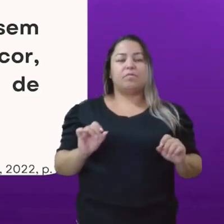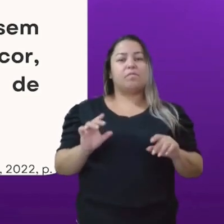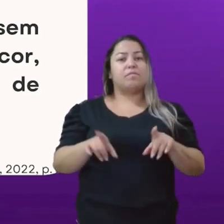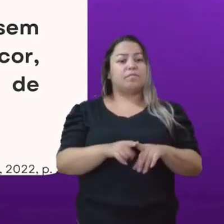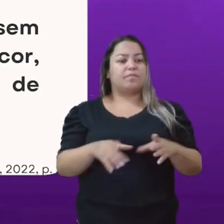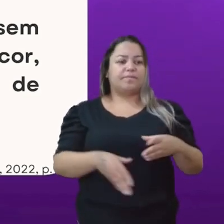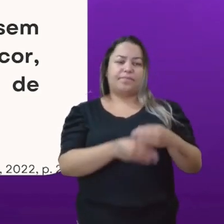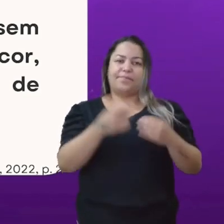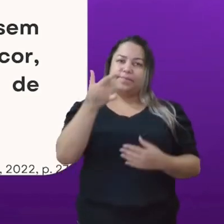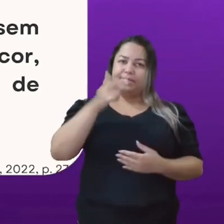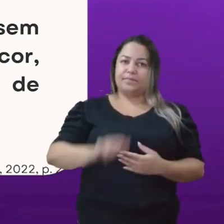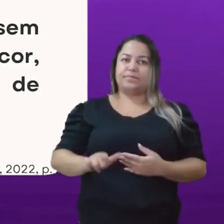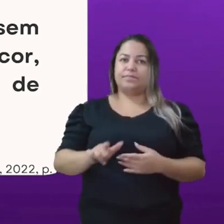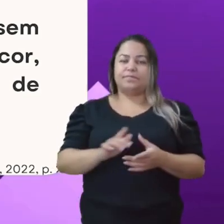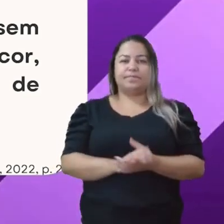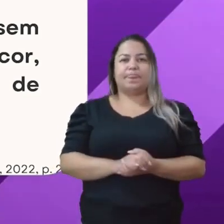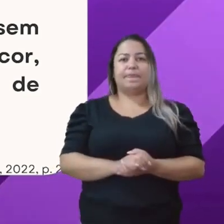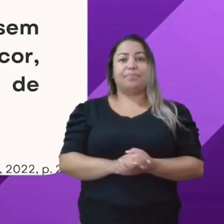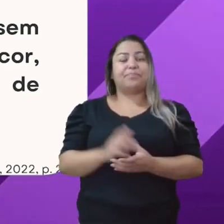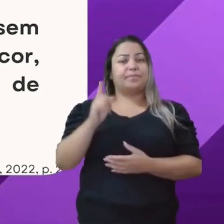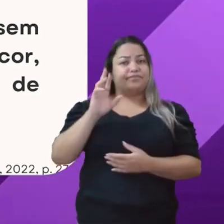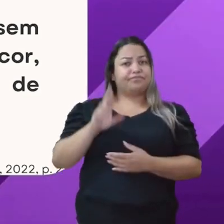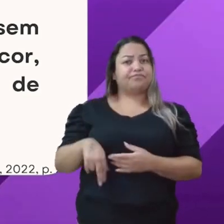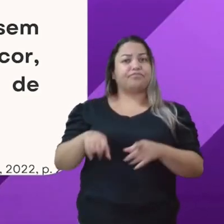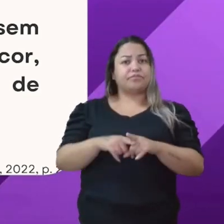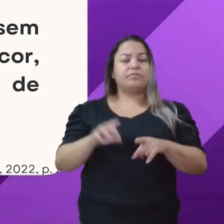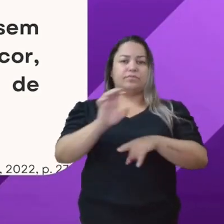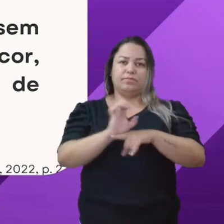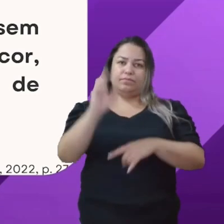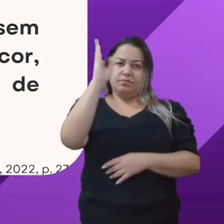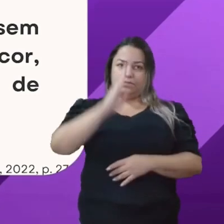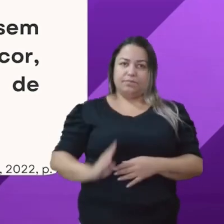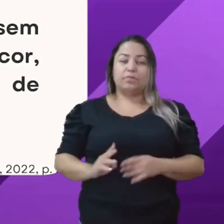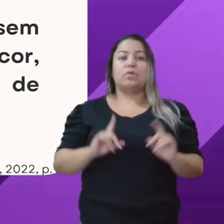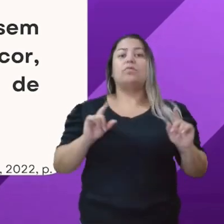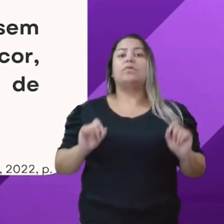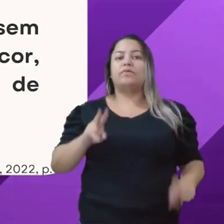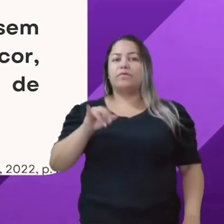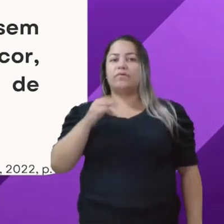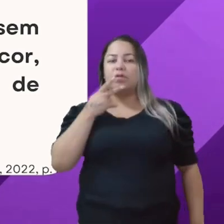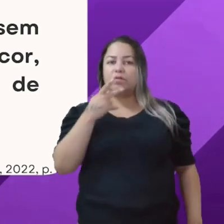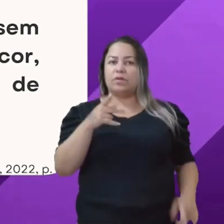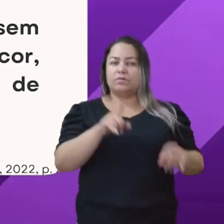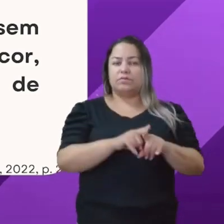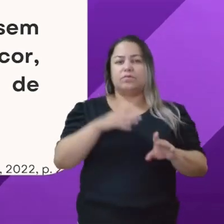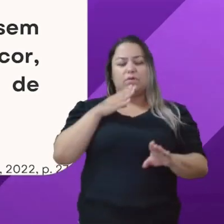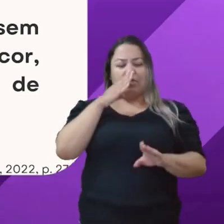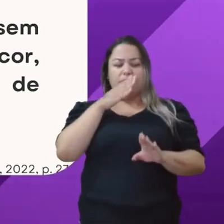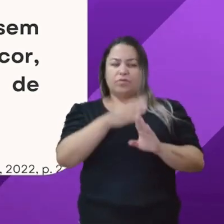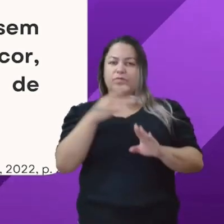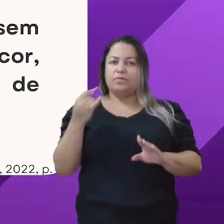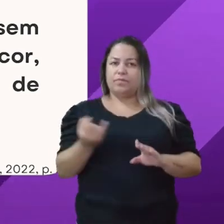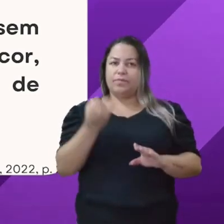alguns autores vão chamar de a razão de ser do Estado brasileiro, né? Então, o que ele vai dizer ali é que constituem os objetivos fundamentais